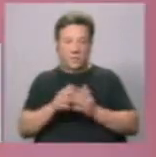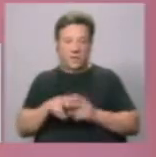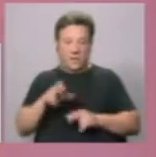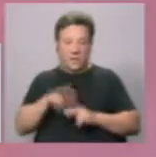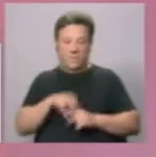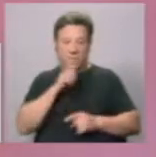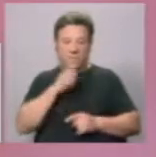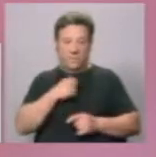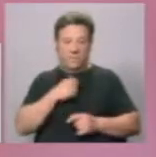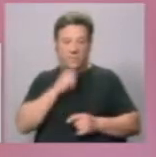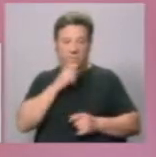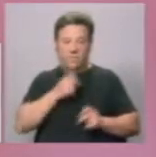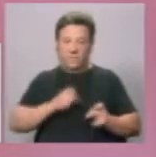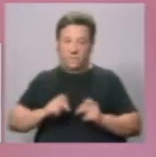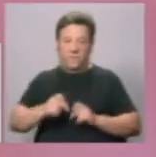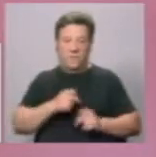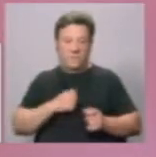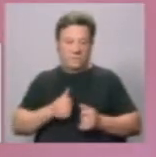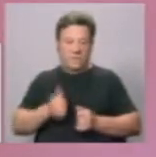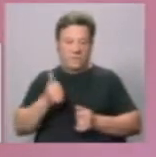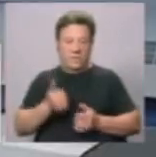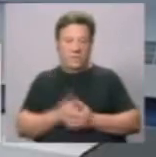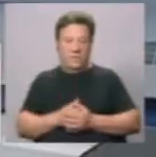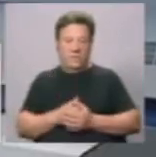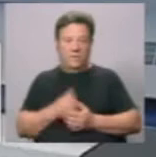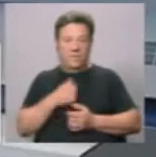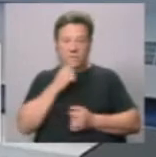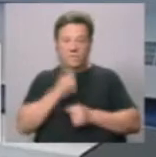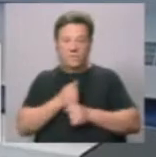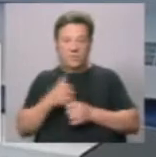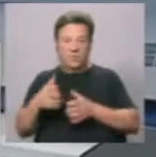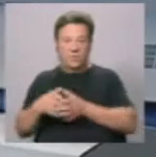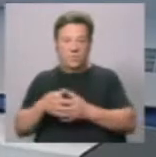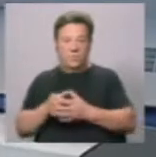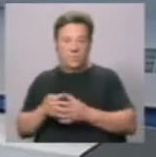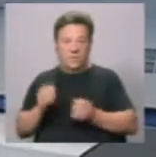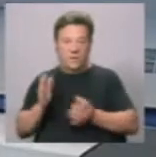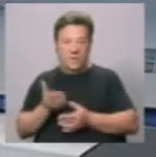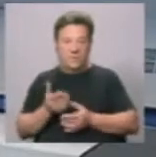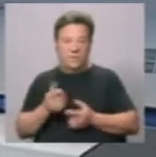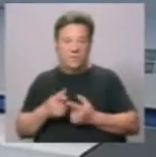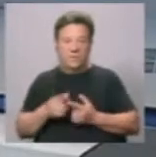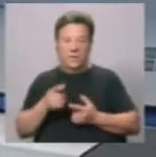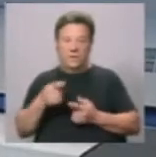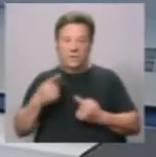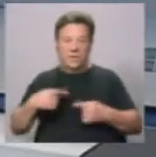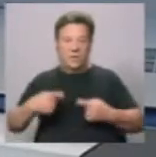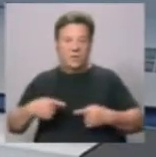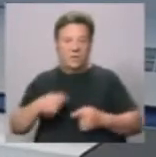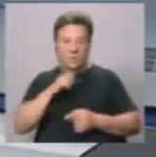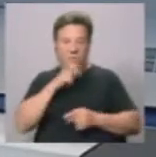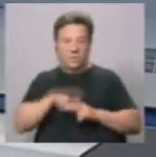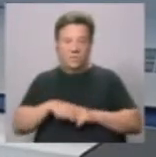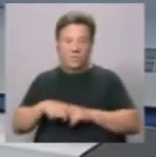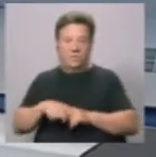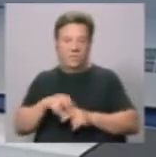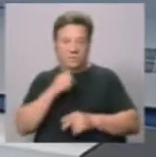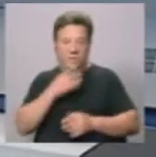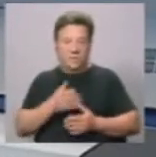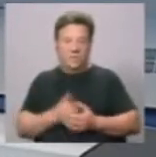conseguimos movimentar-nos melhor, fazer grupos mais rápido, porque elas têm rodas, conseguimos movimentar-nos